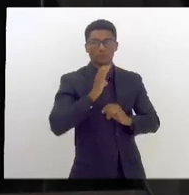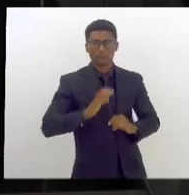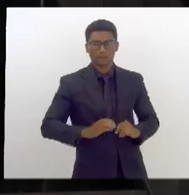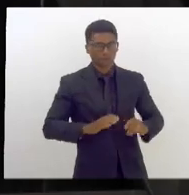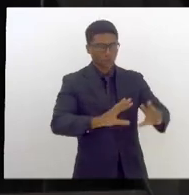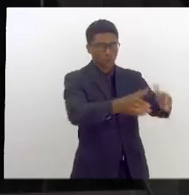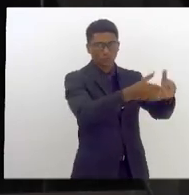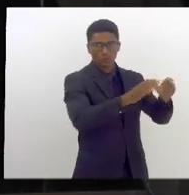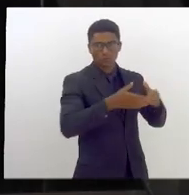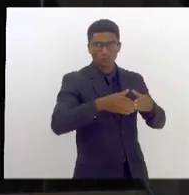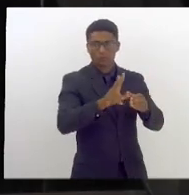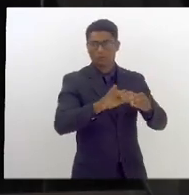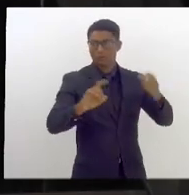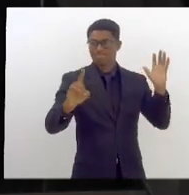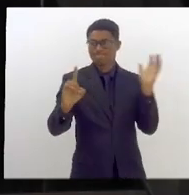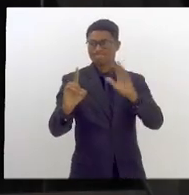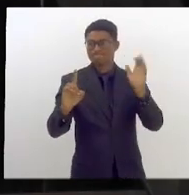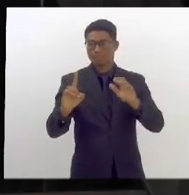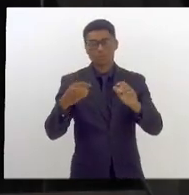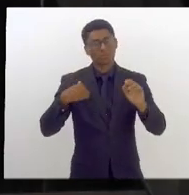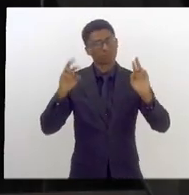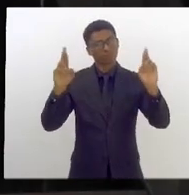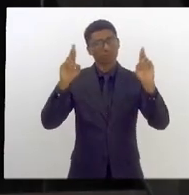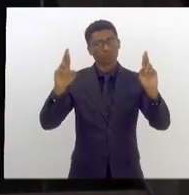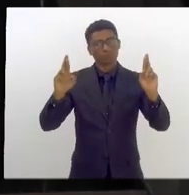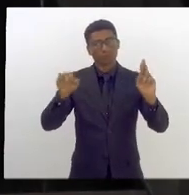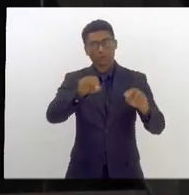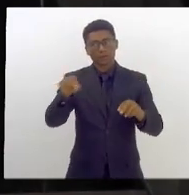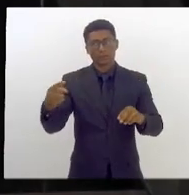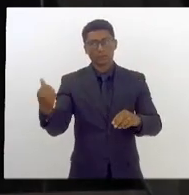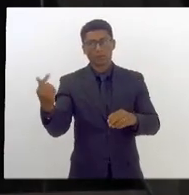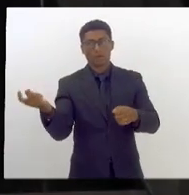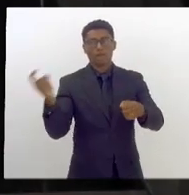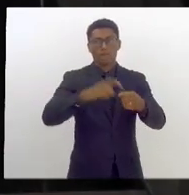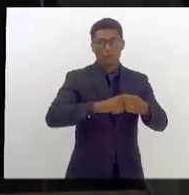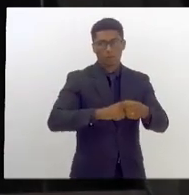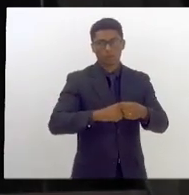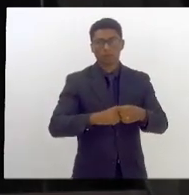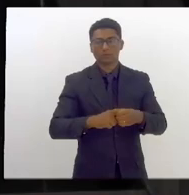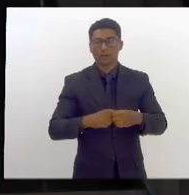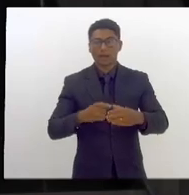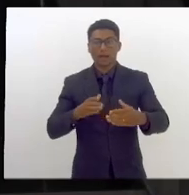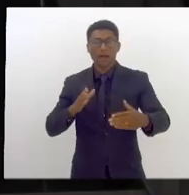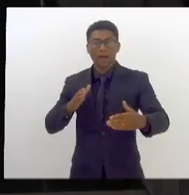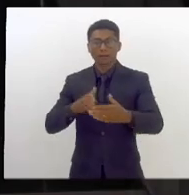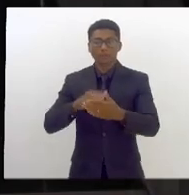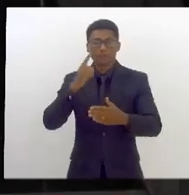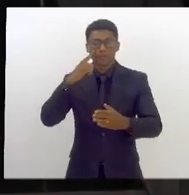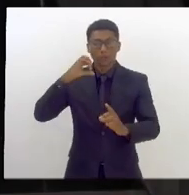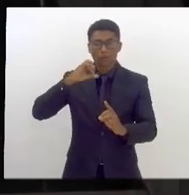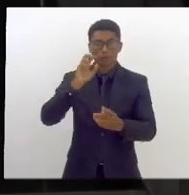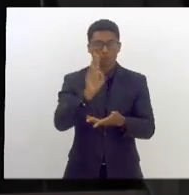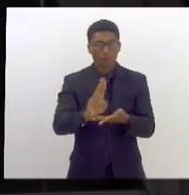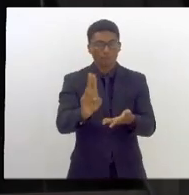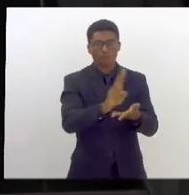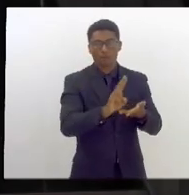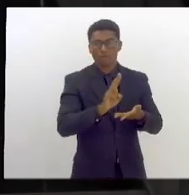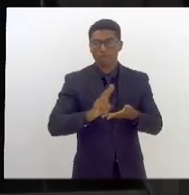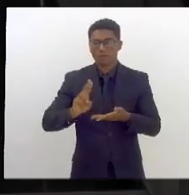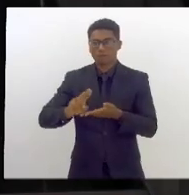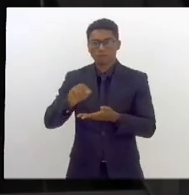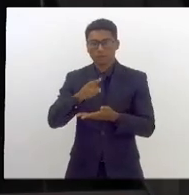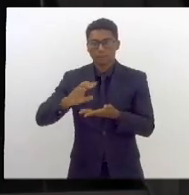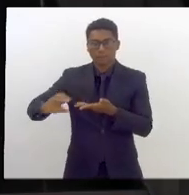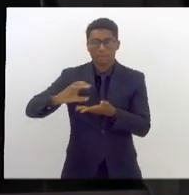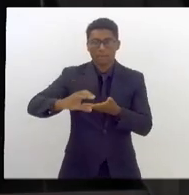fazendo aqui espero que ainda haja reversão para que até novas universidades possam fazer os seus empenhos orçamentários de acordo com o